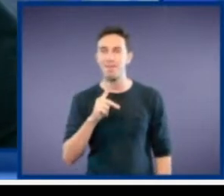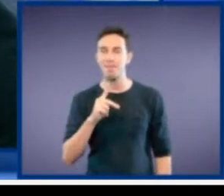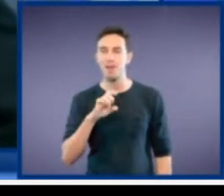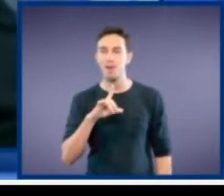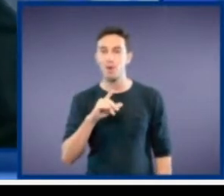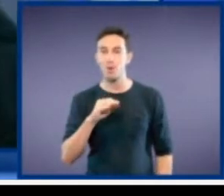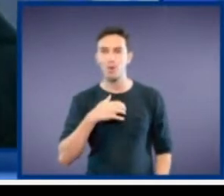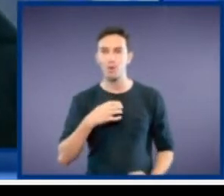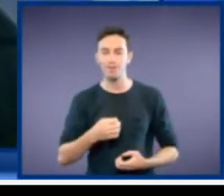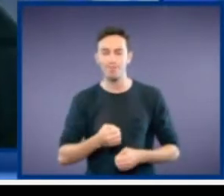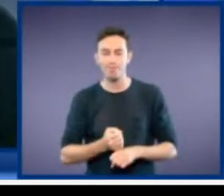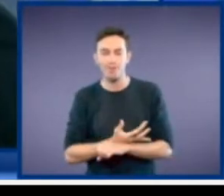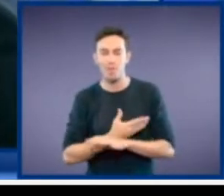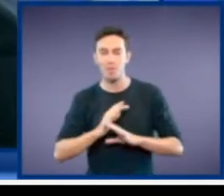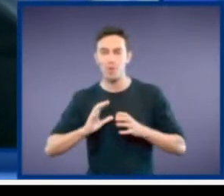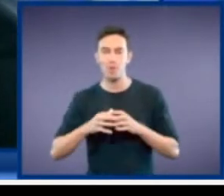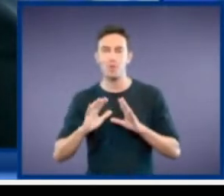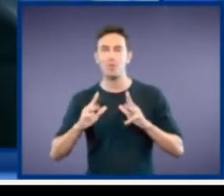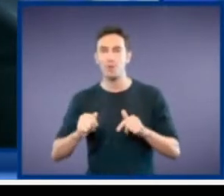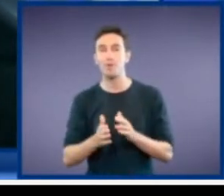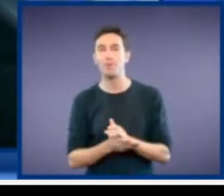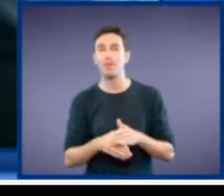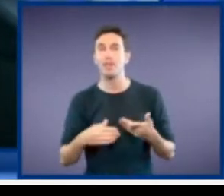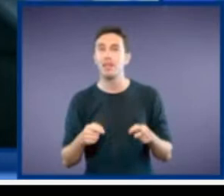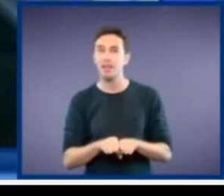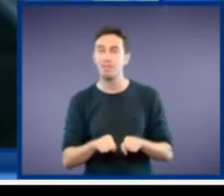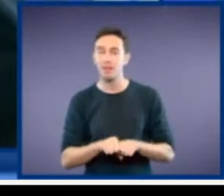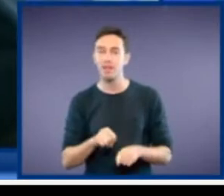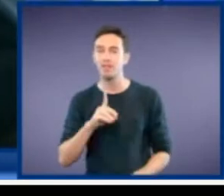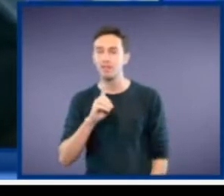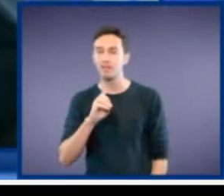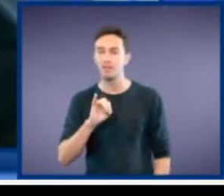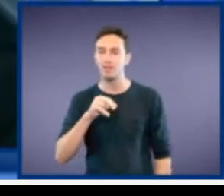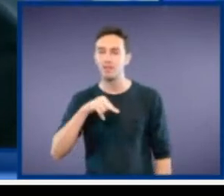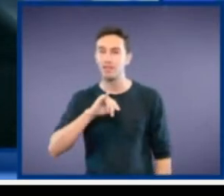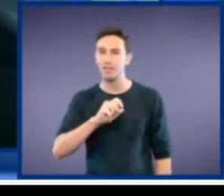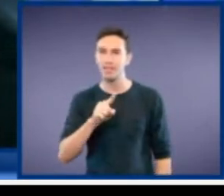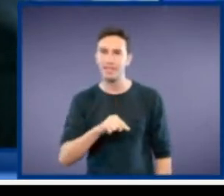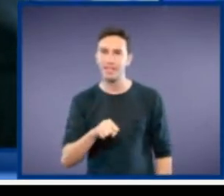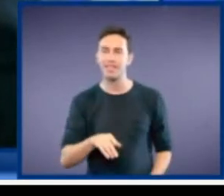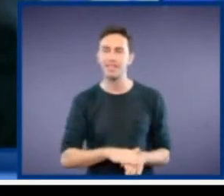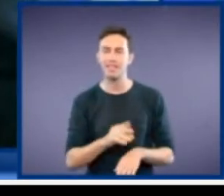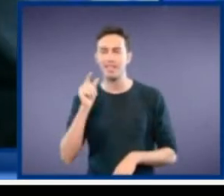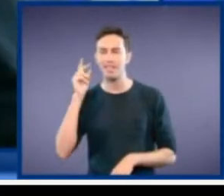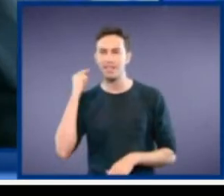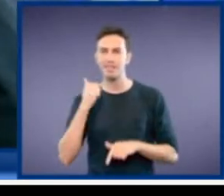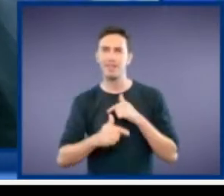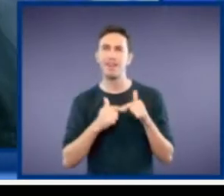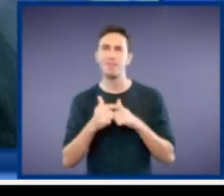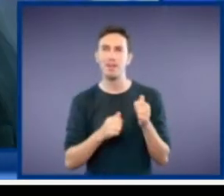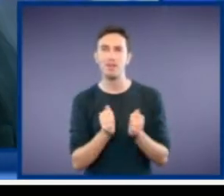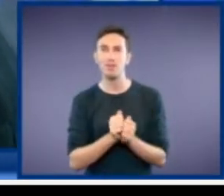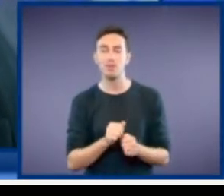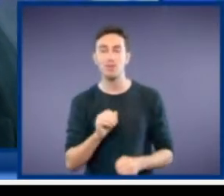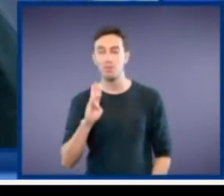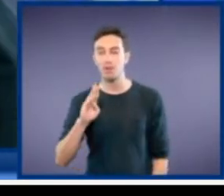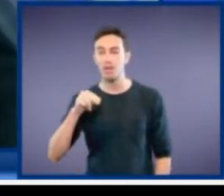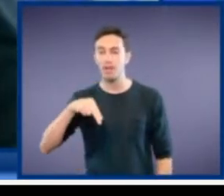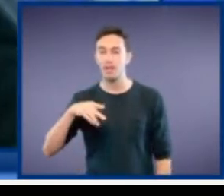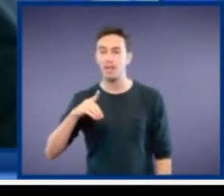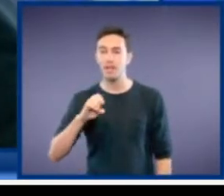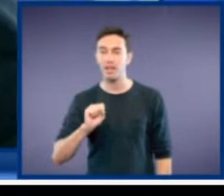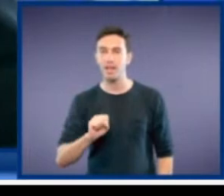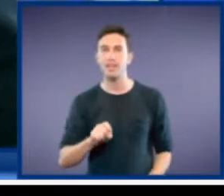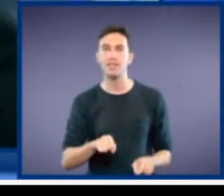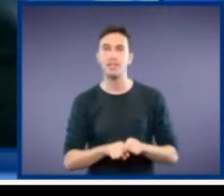do Desenvolvimento Regional, nosso Fernando Diniz, colega de grande tempo de trabalho já. Ao BNDES, presidente Montezano,